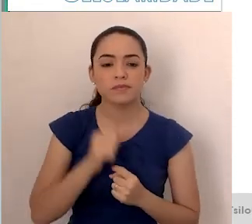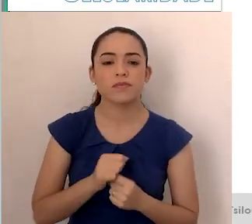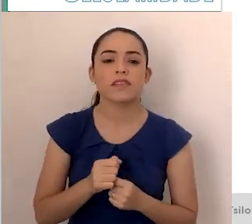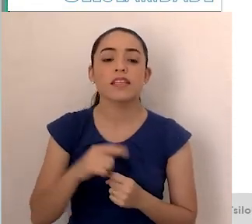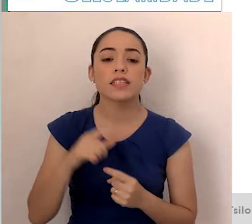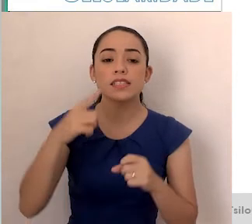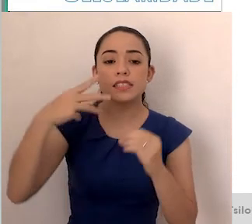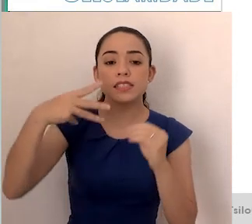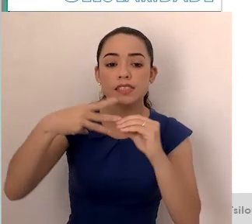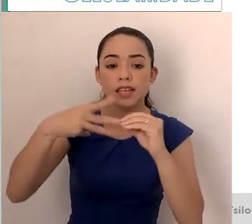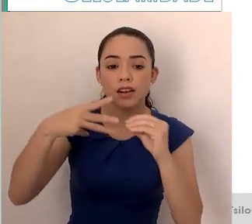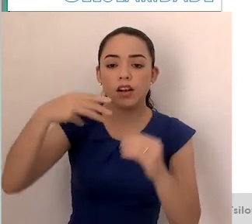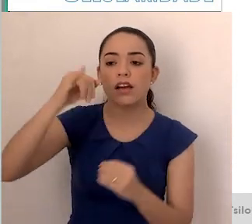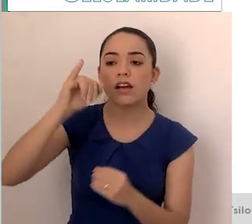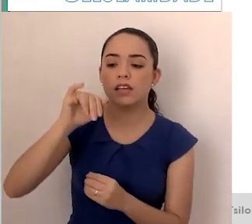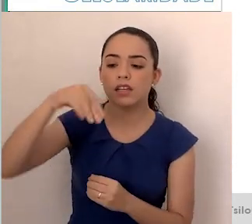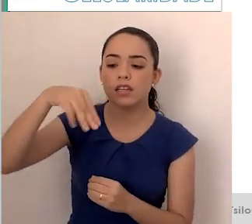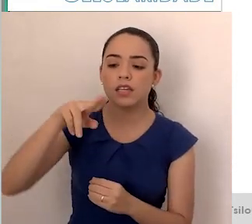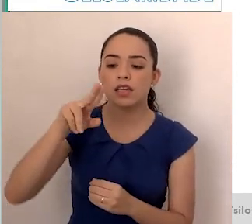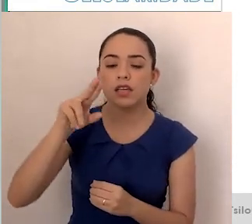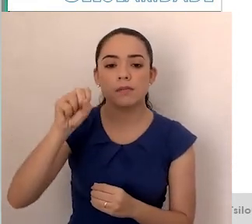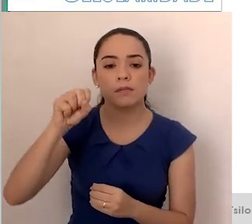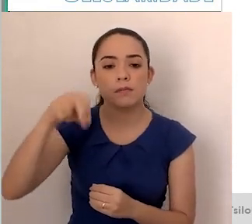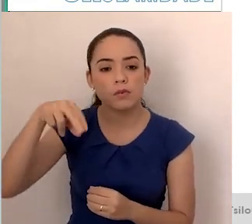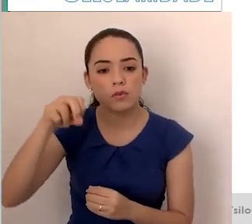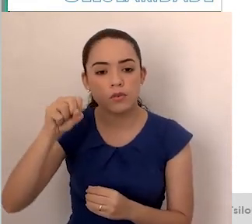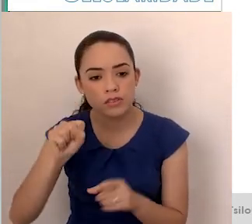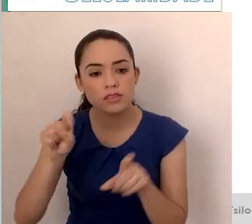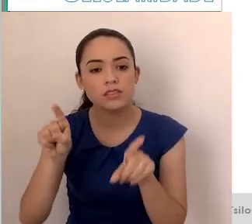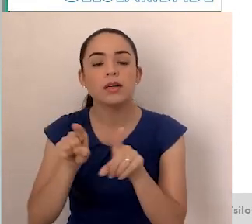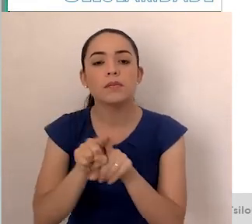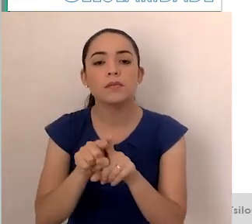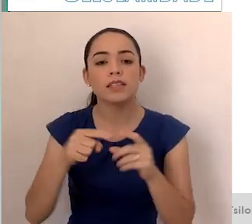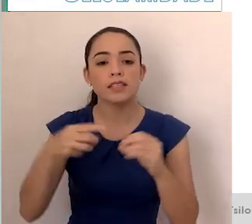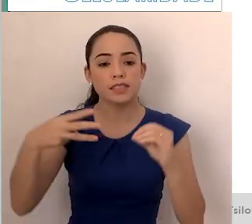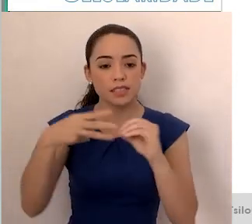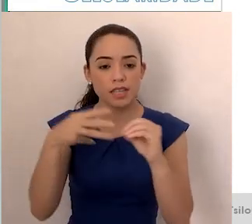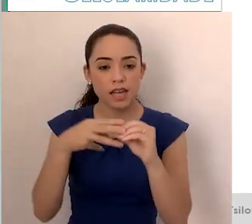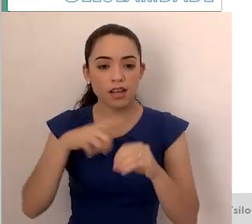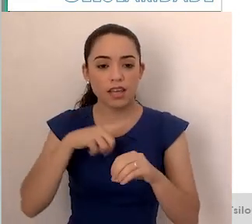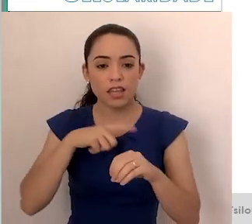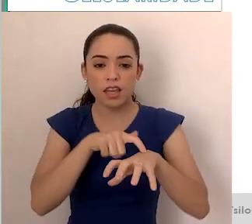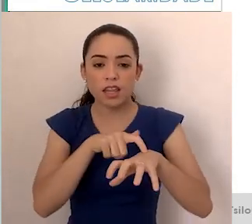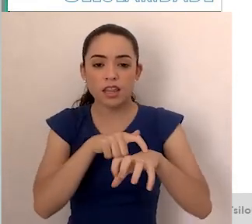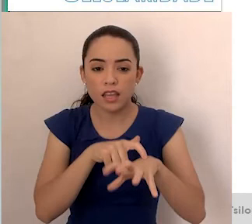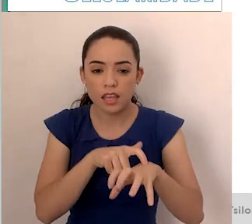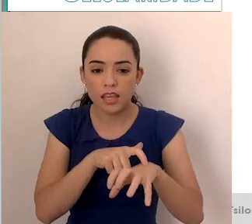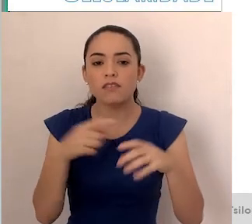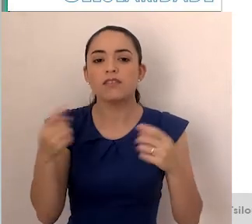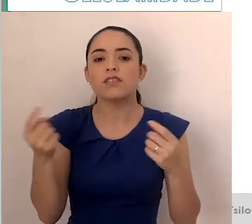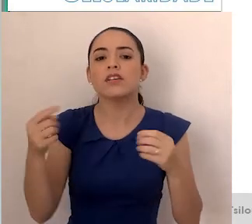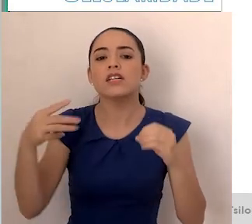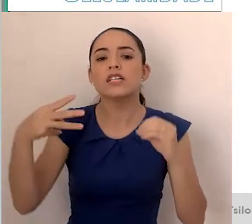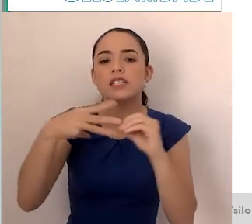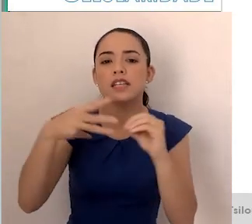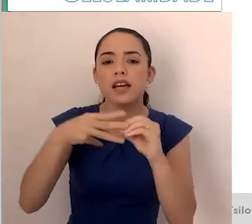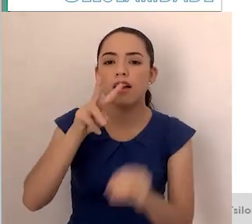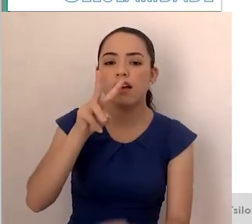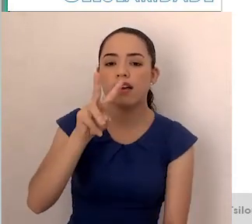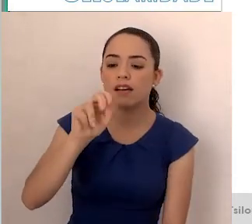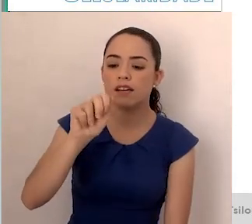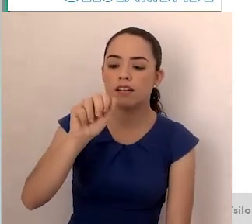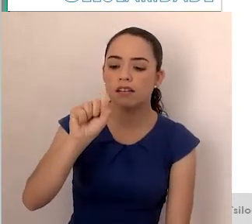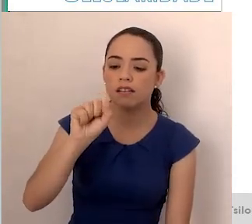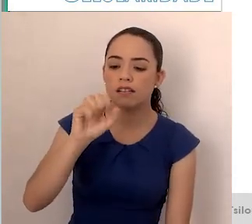pré-adipócitas, células imunes, nervosas e vasculares, que contribuem para o desenvolvimento das funções